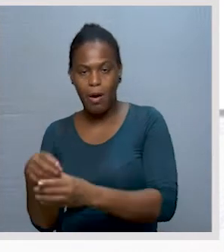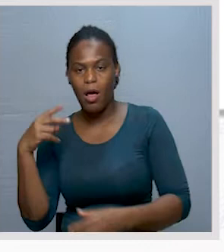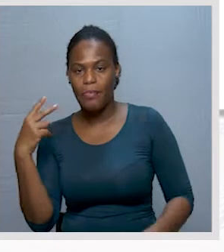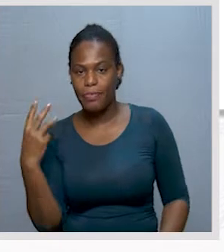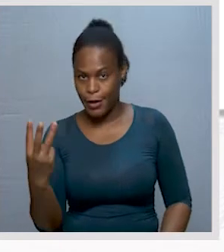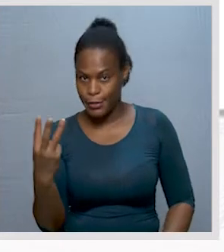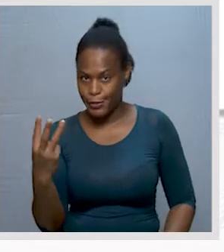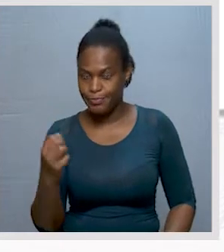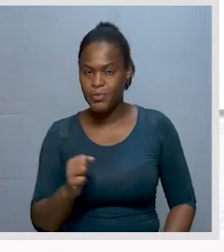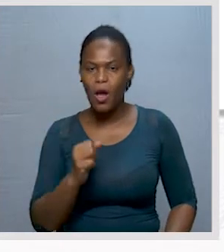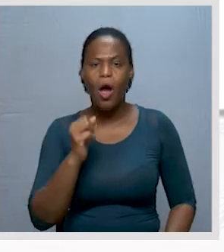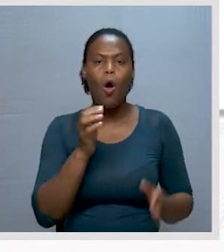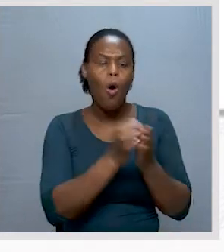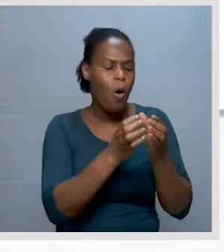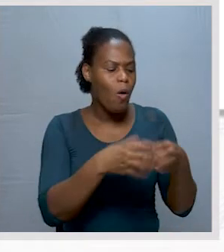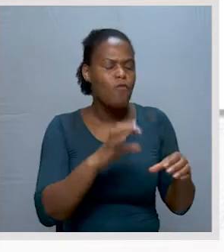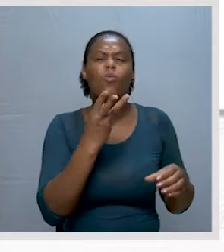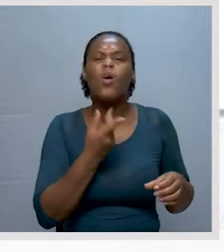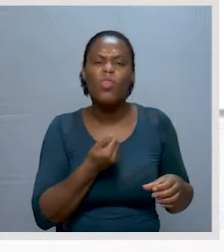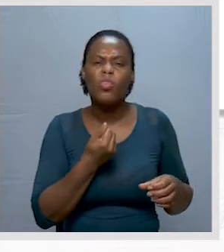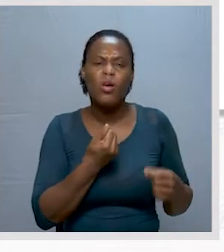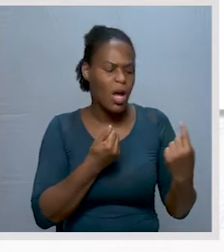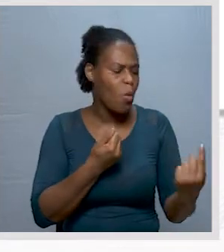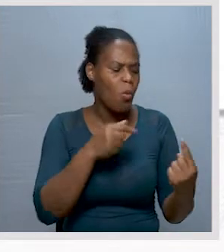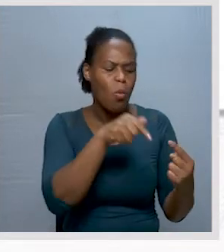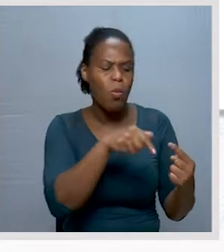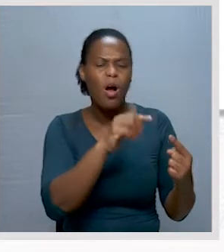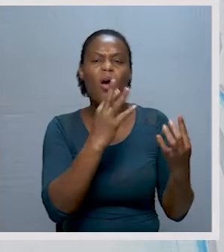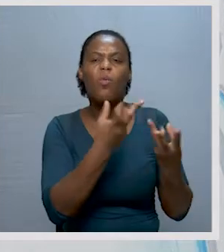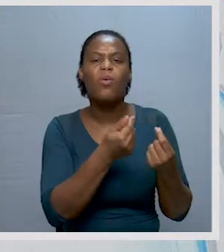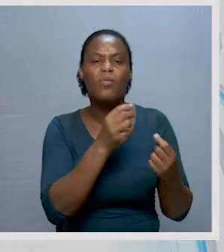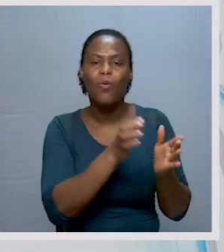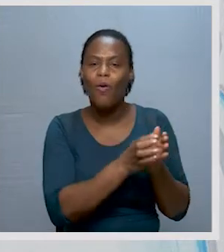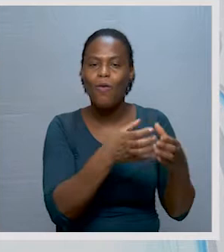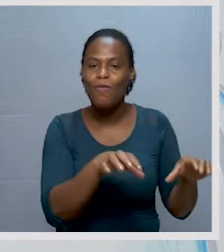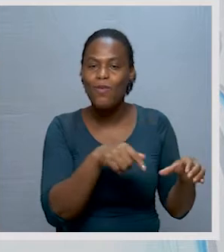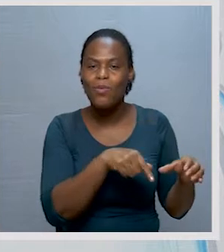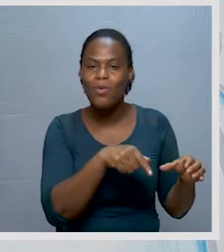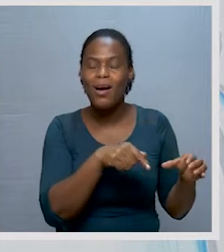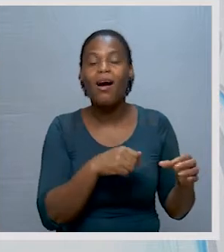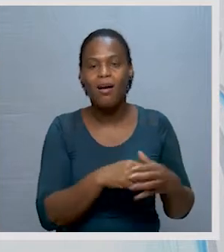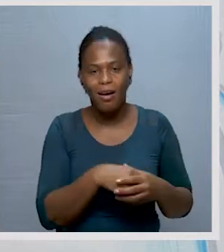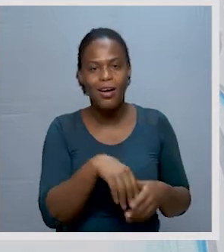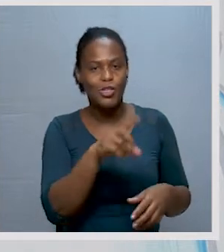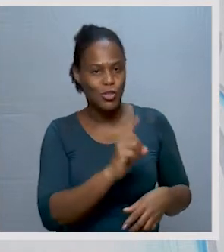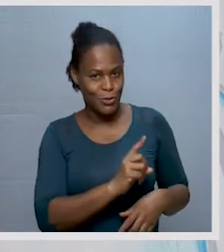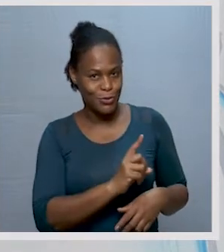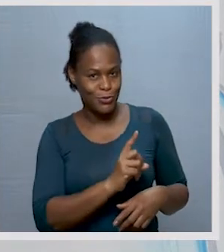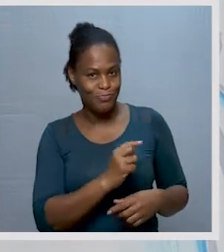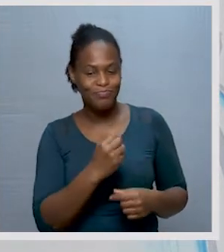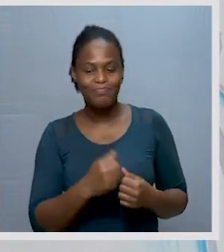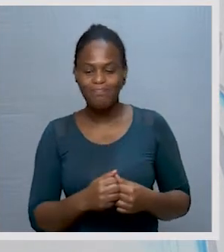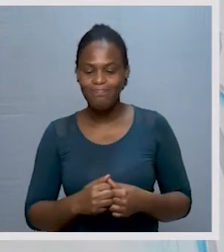já falei. Com 6 ovos cada. Só